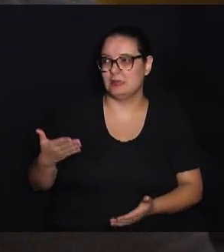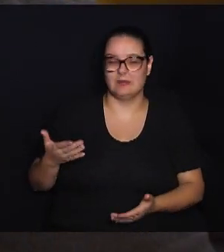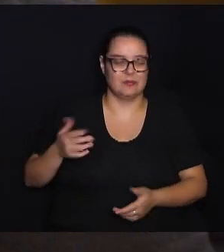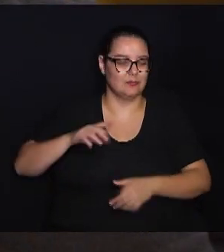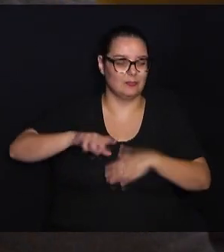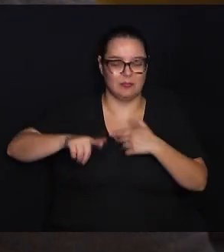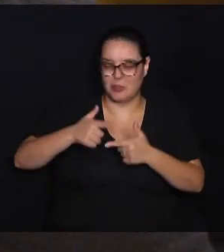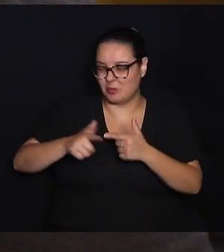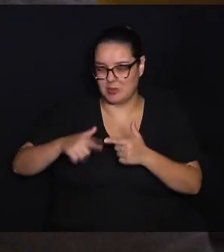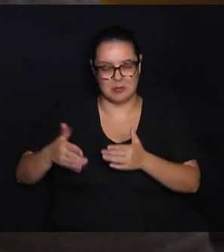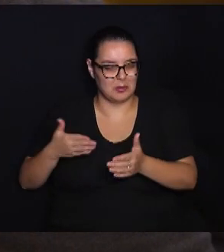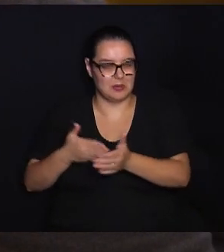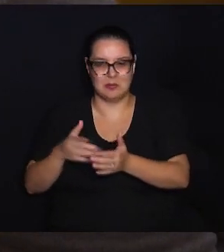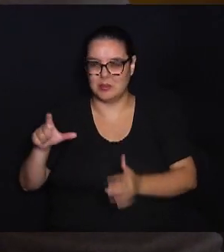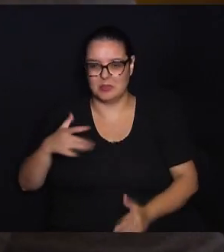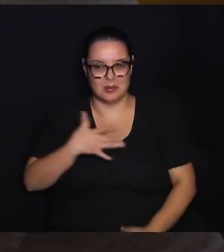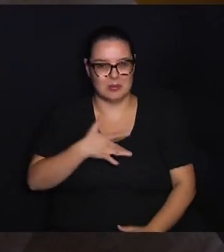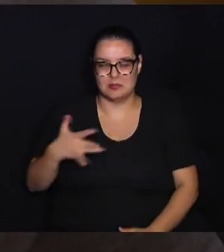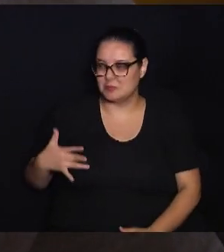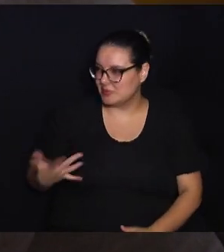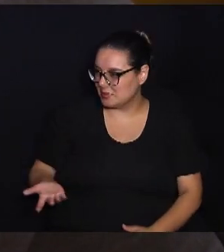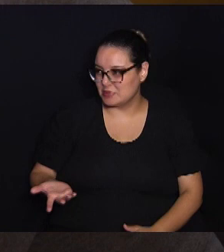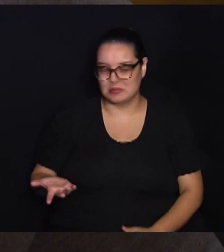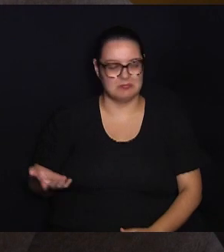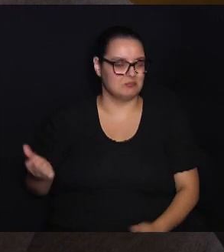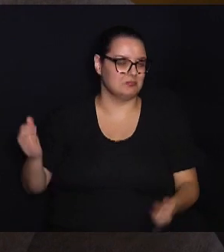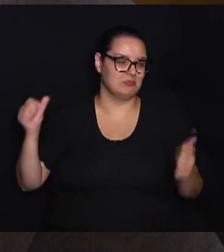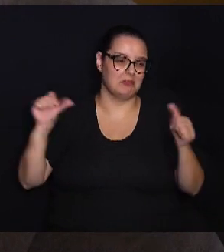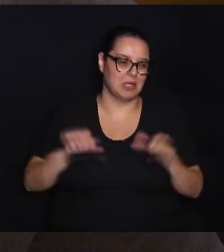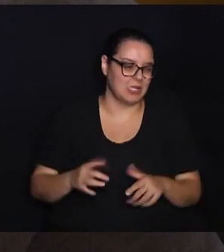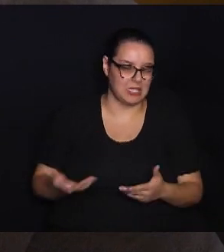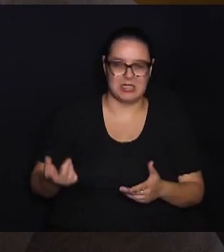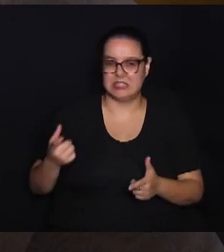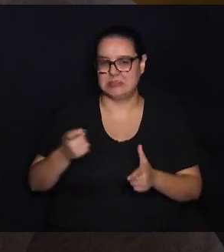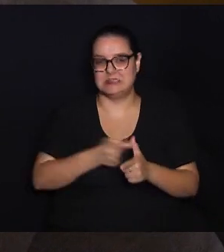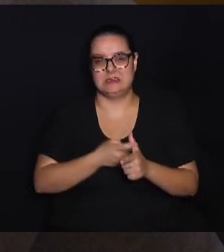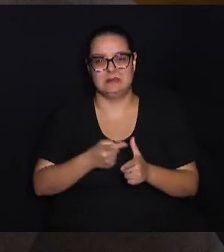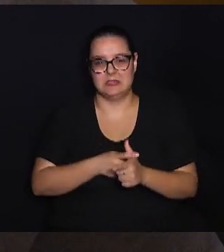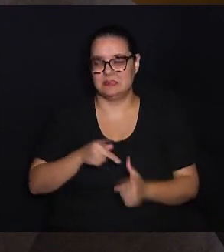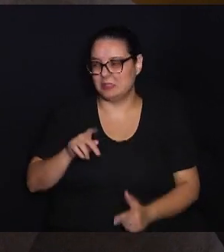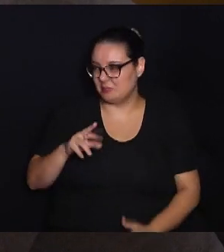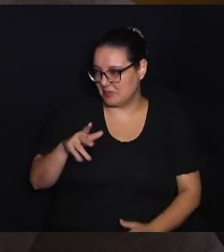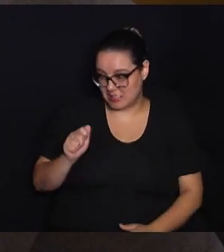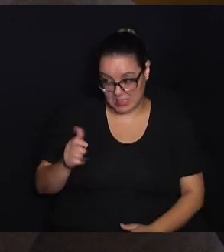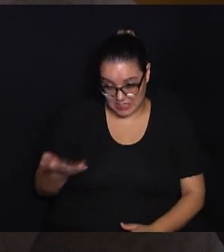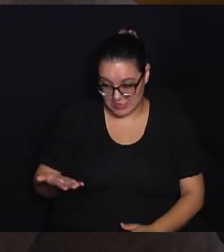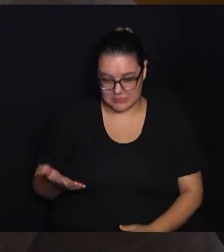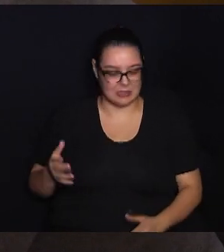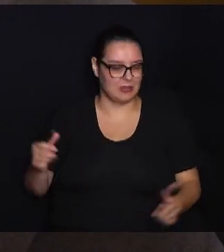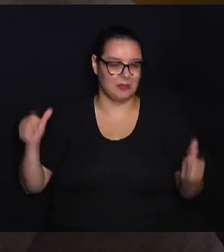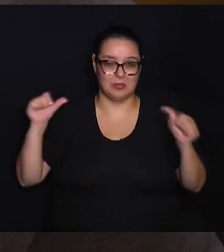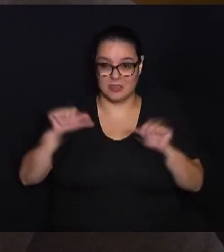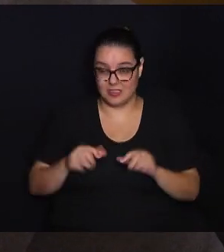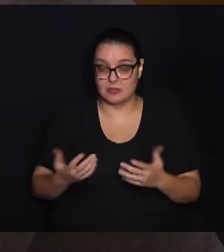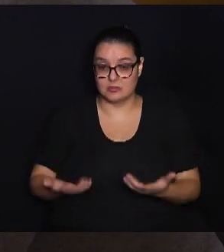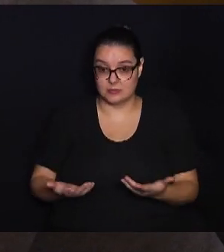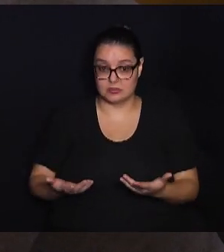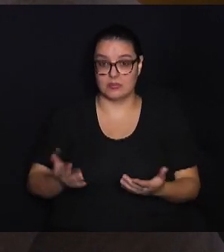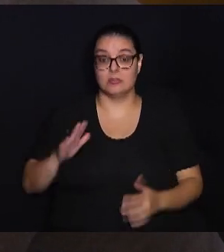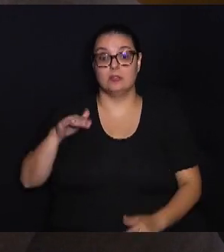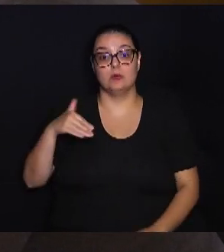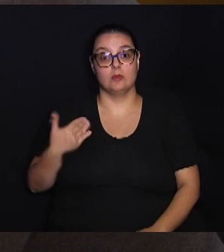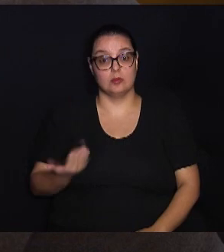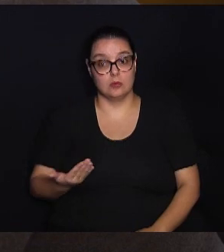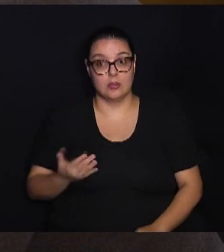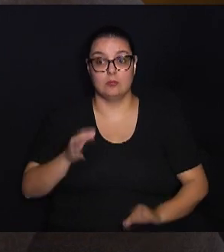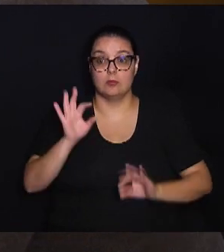dos bancos, entrou no cartão de crédito, não conseguiu pagar, enfim, está devendo na praça, tá um caos. Então,